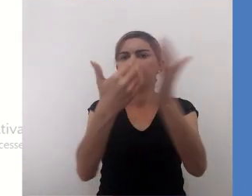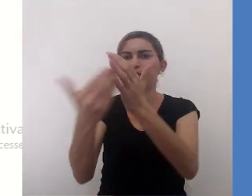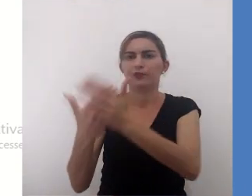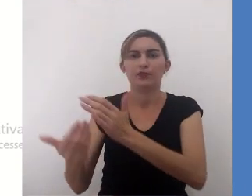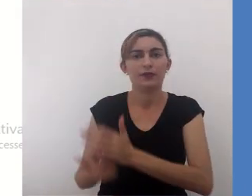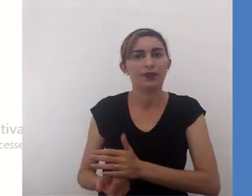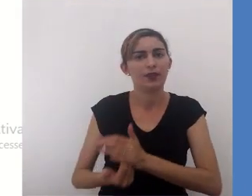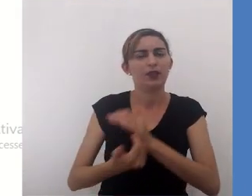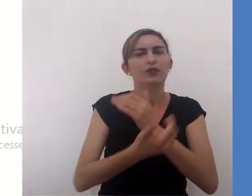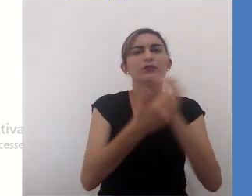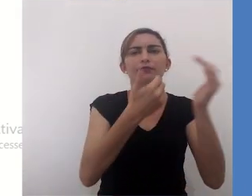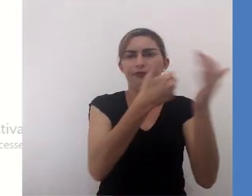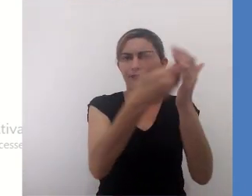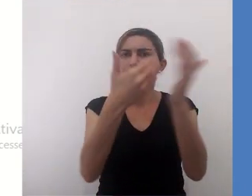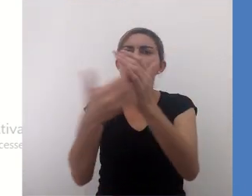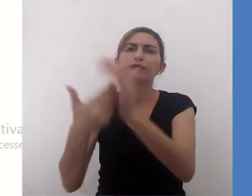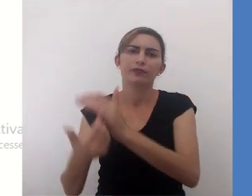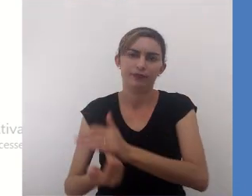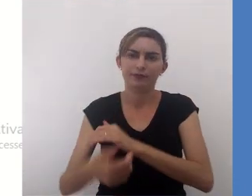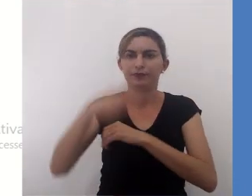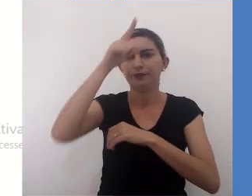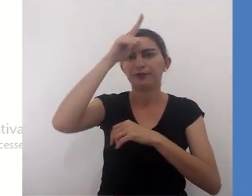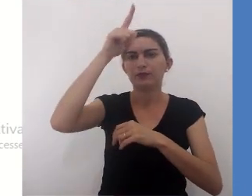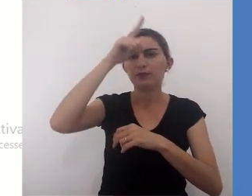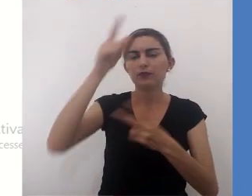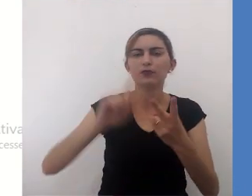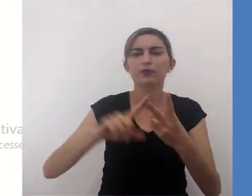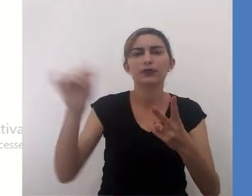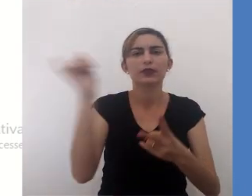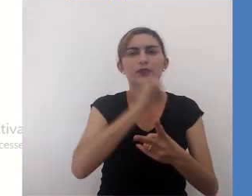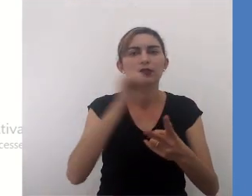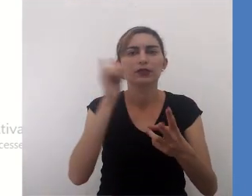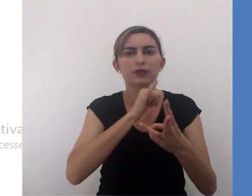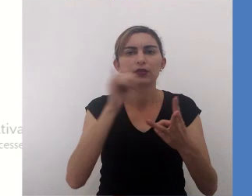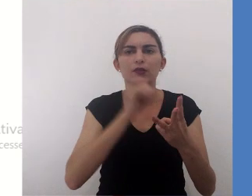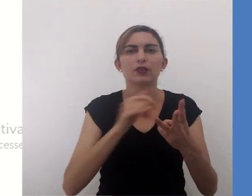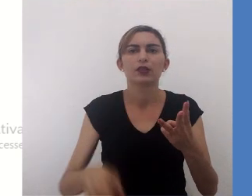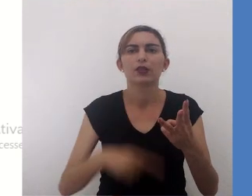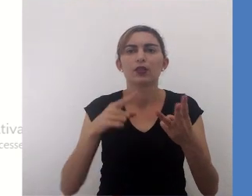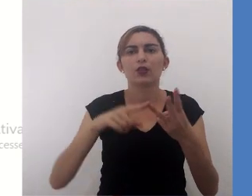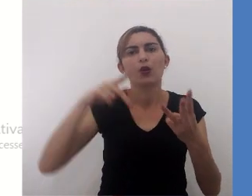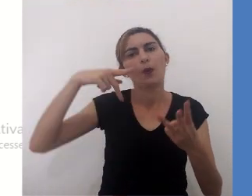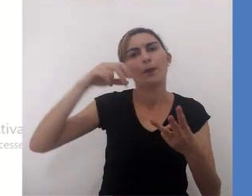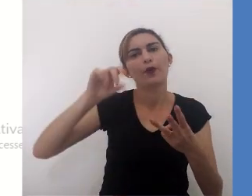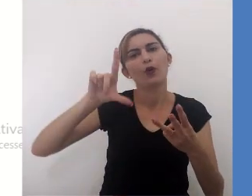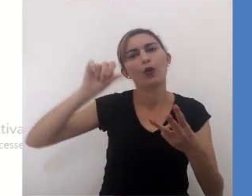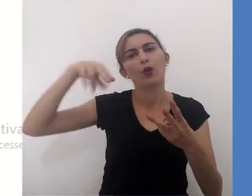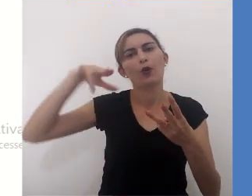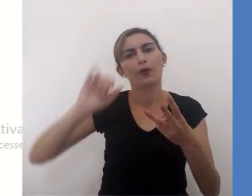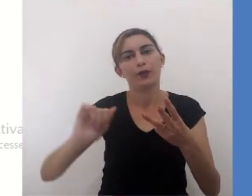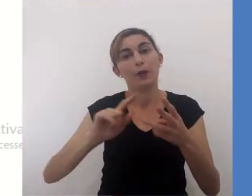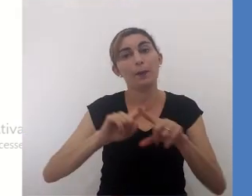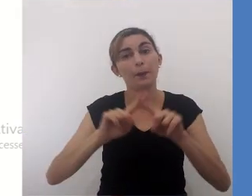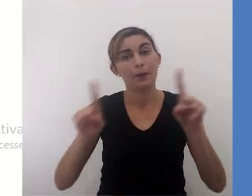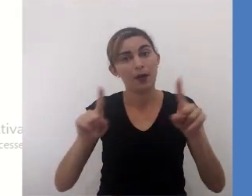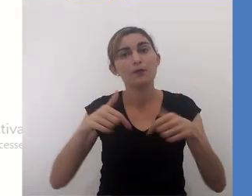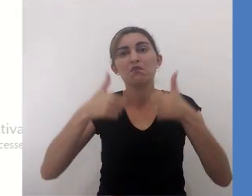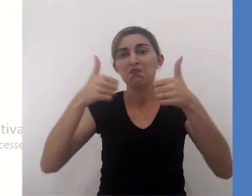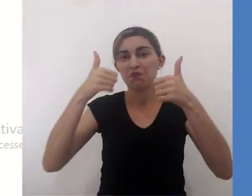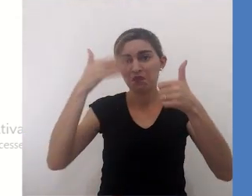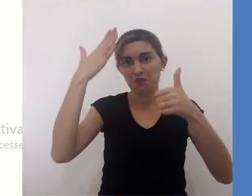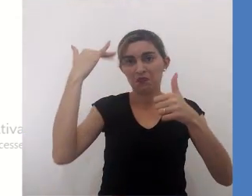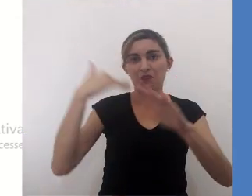derrotados, foram derrotados na Alemanha, na Itália, Polônia, mas foram